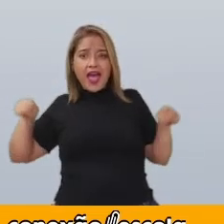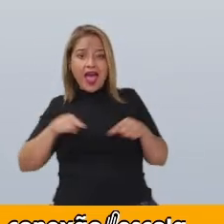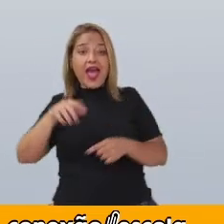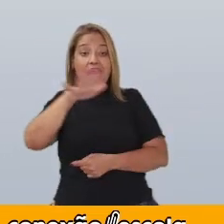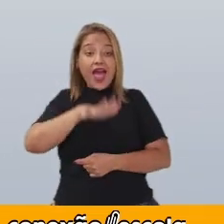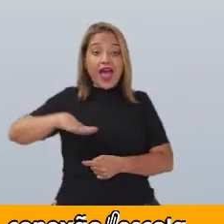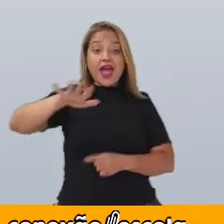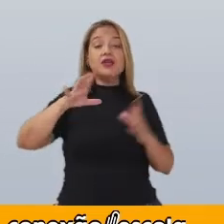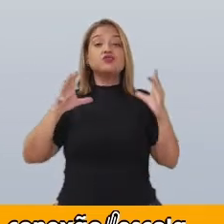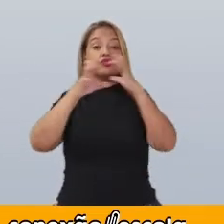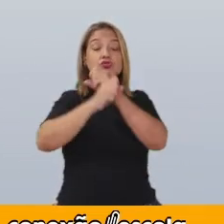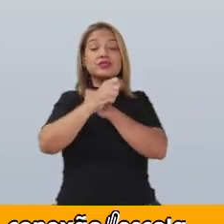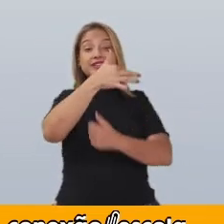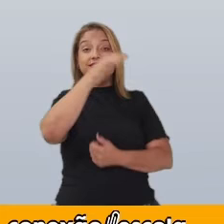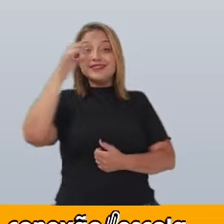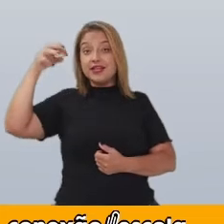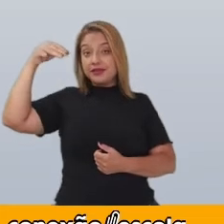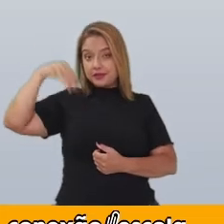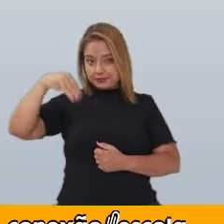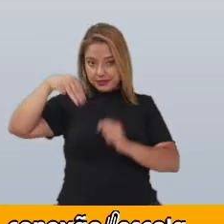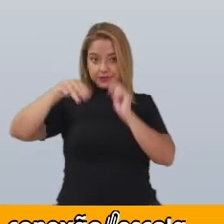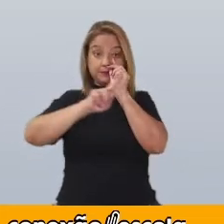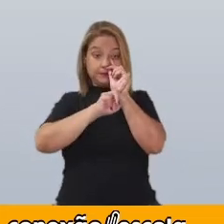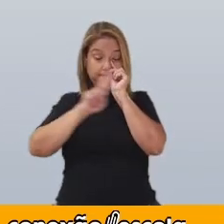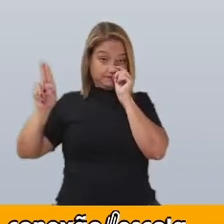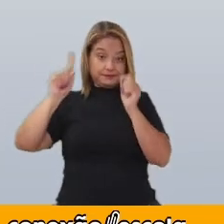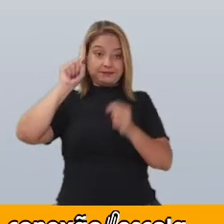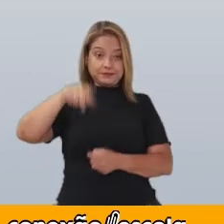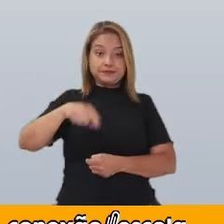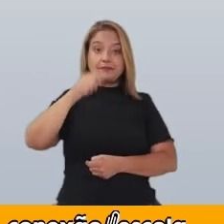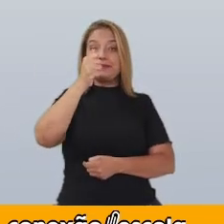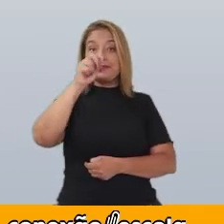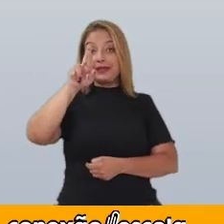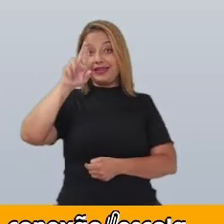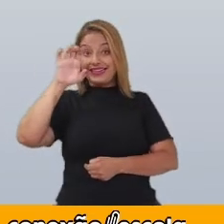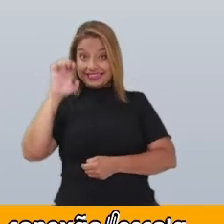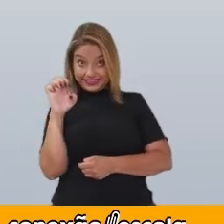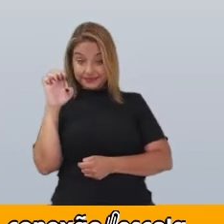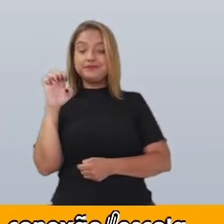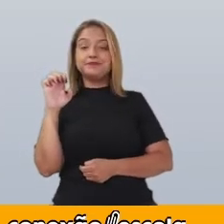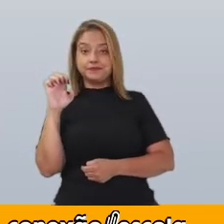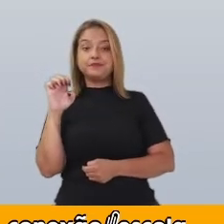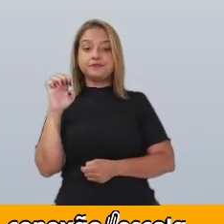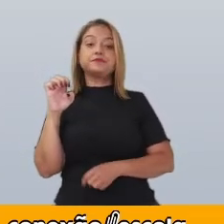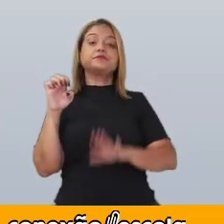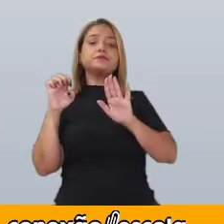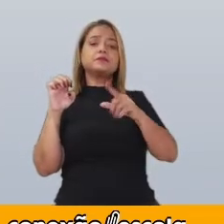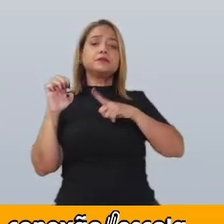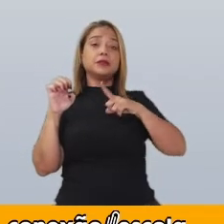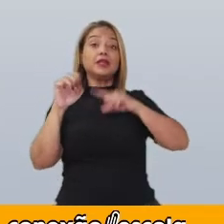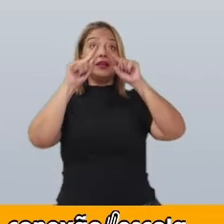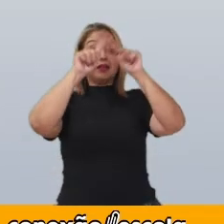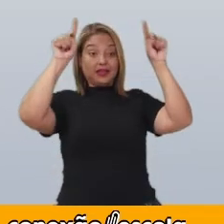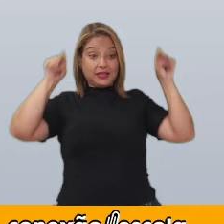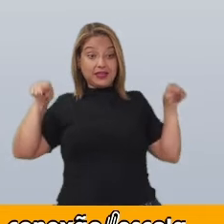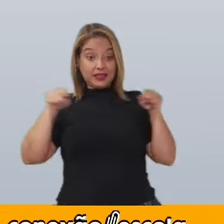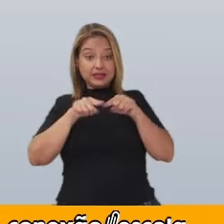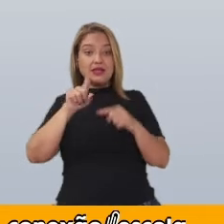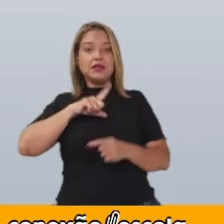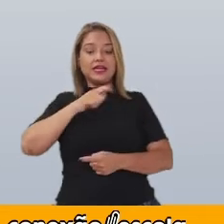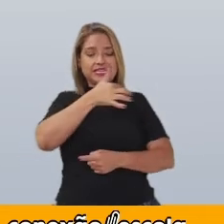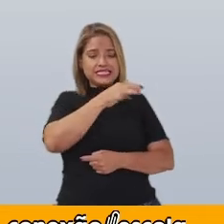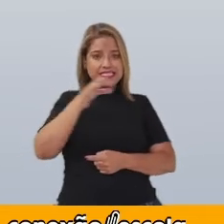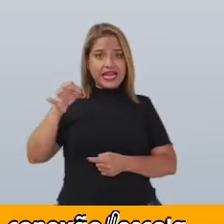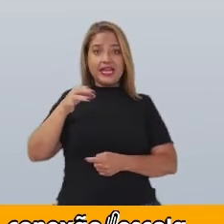are. E se eu tenho uma área quadrada com 100 metros de lado, 100